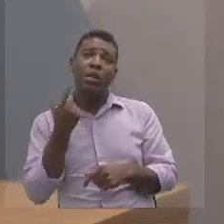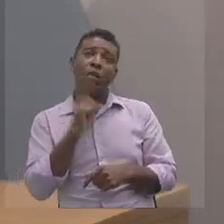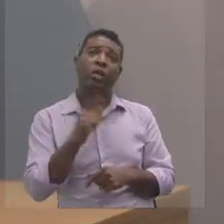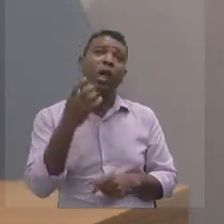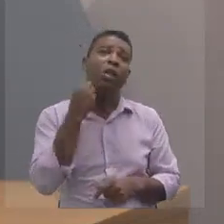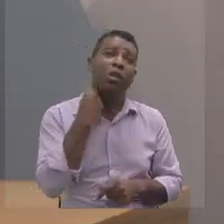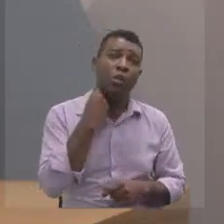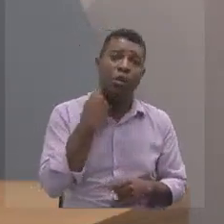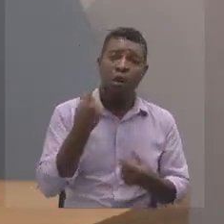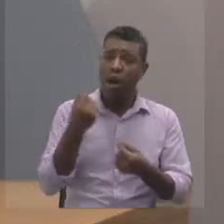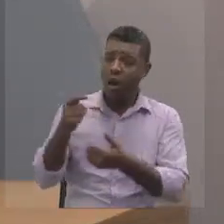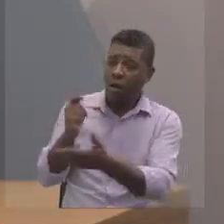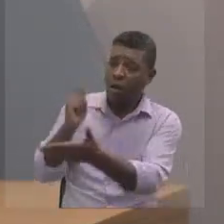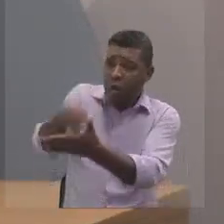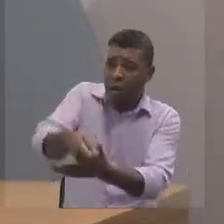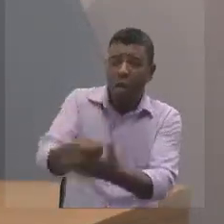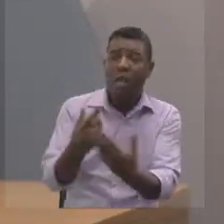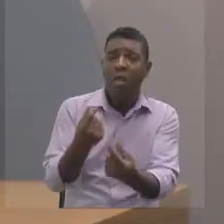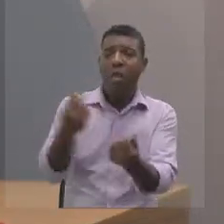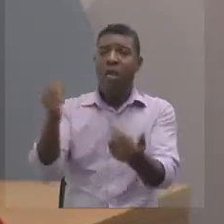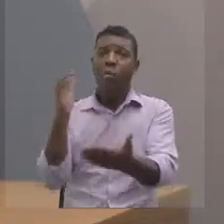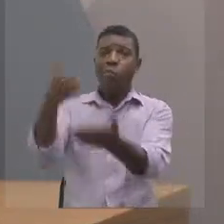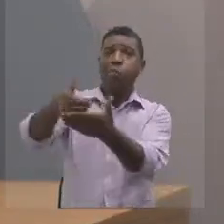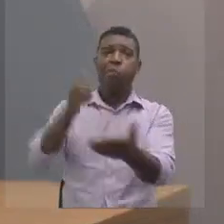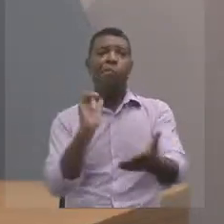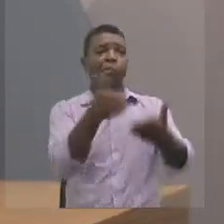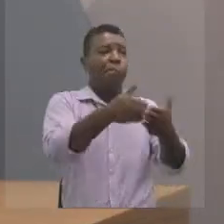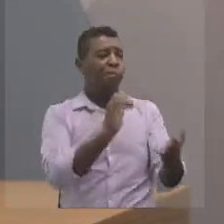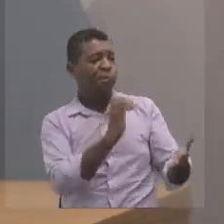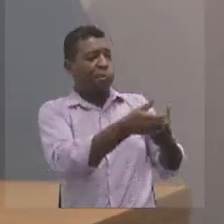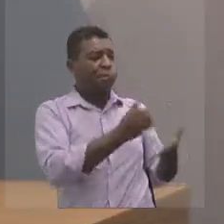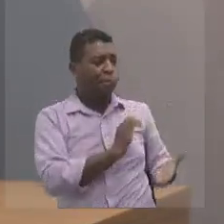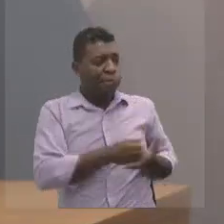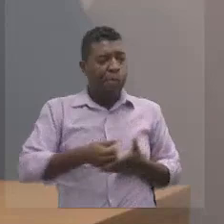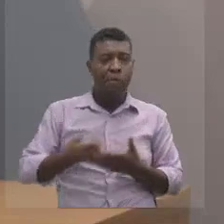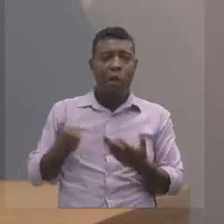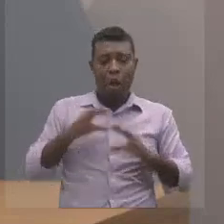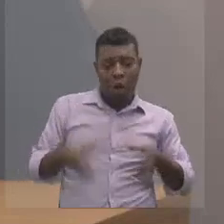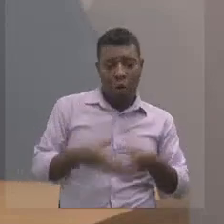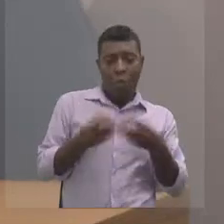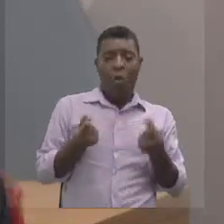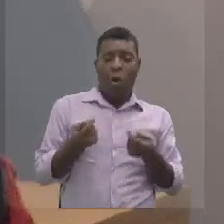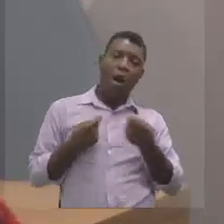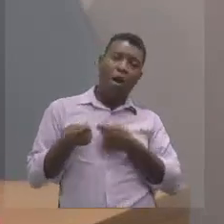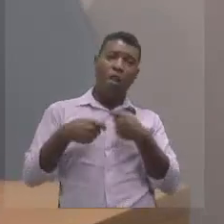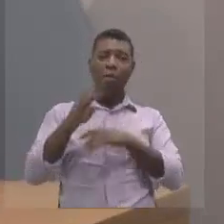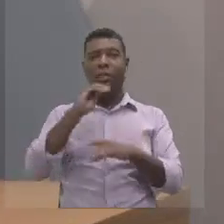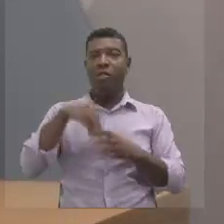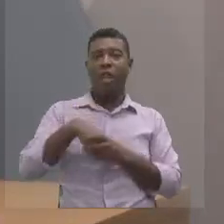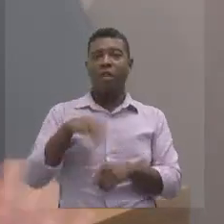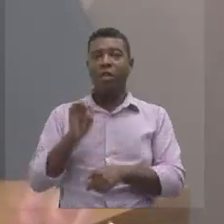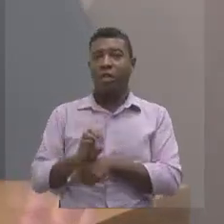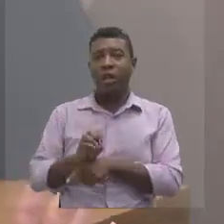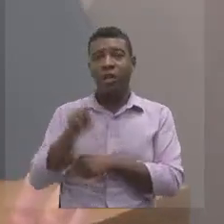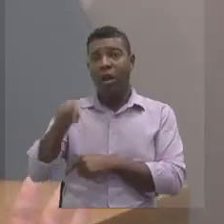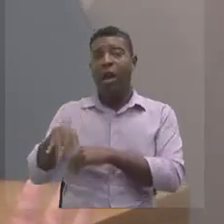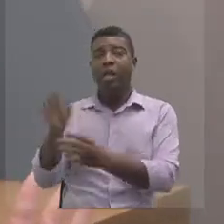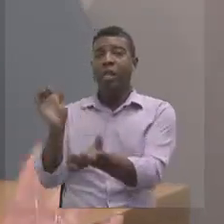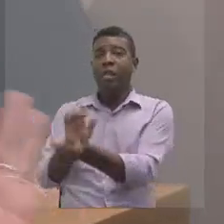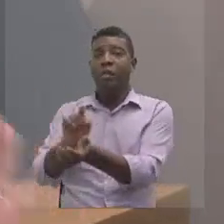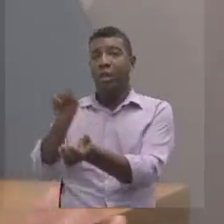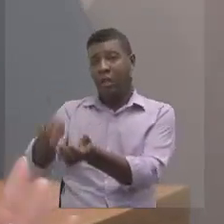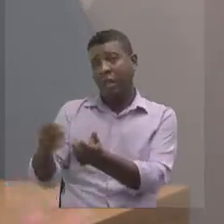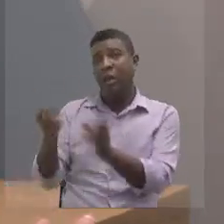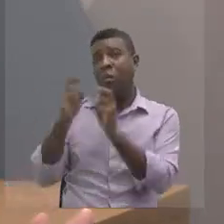negócio então ele banca procedimentos mercados grupos econômicos no estado e essa situação do metrô é isso né